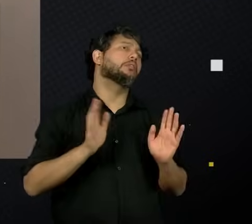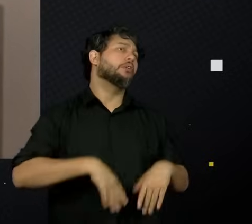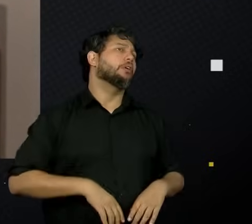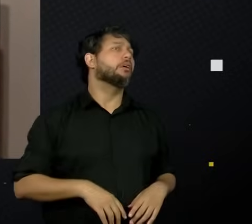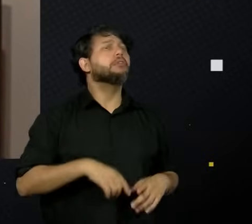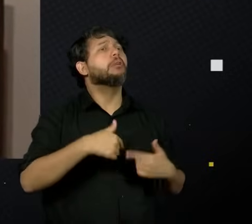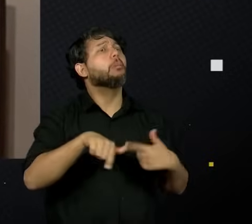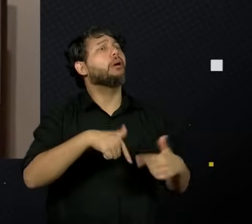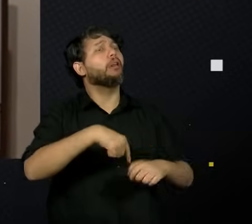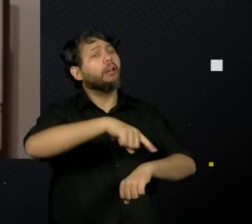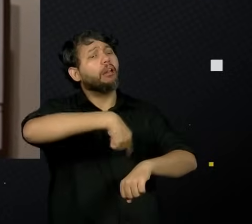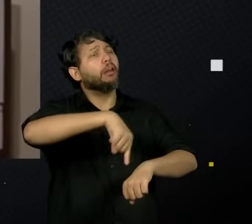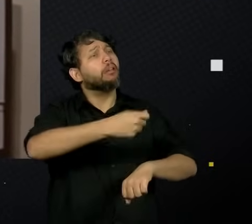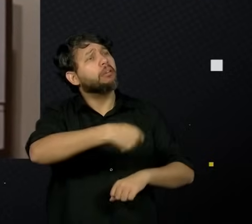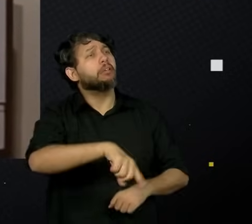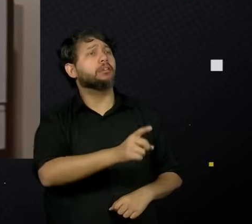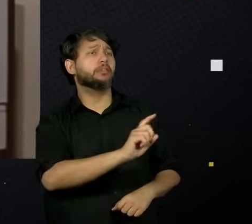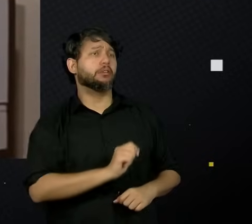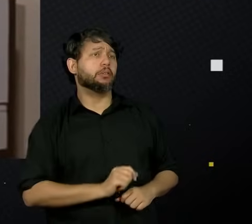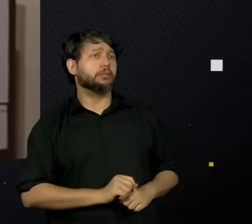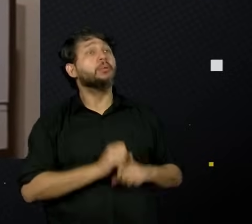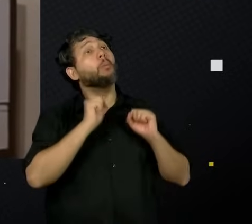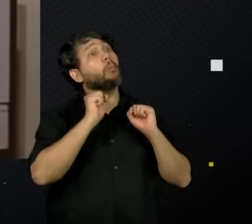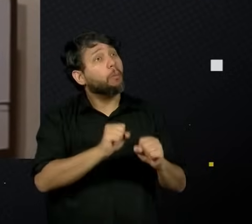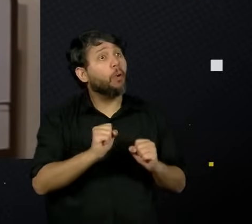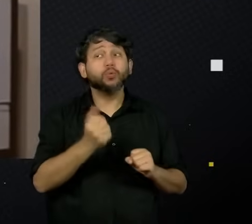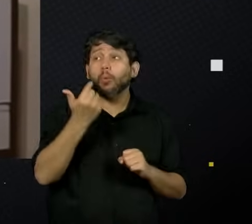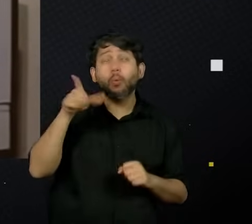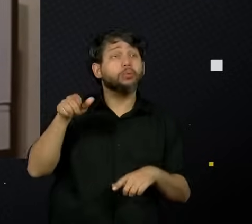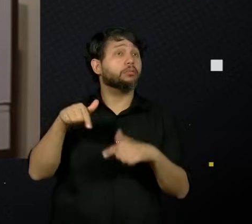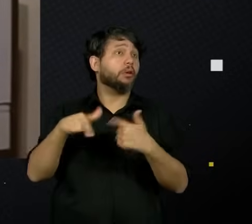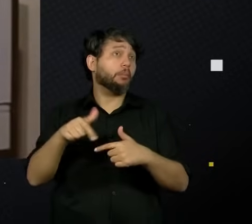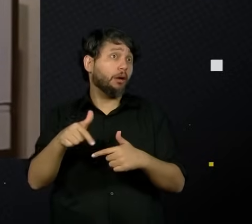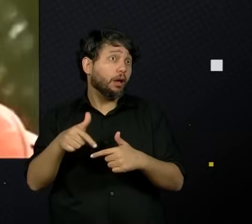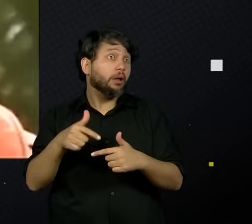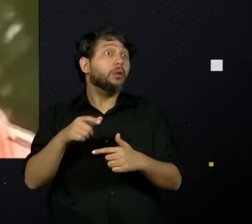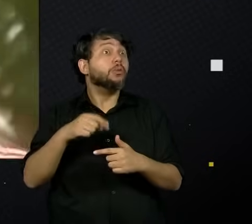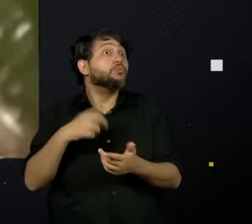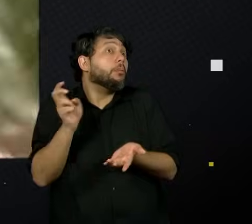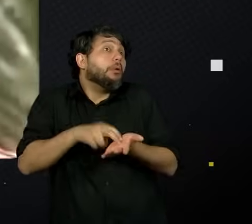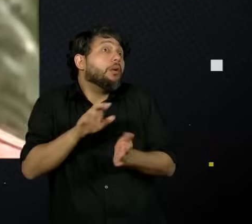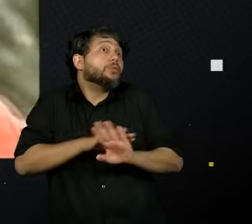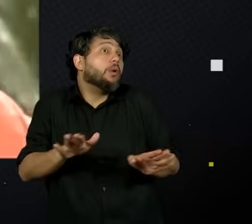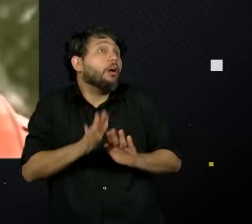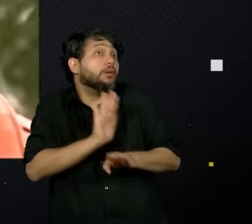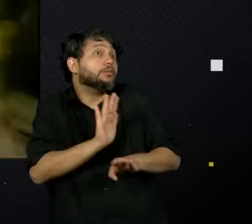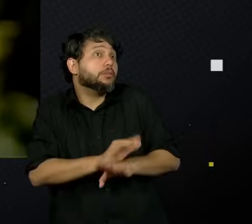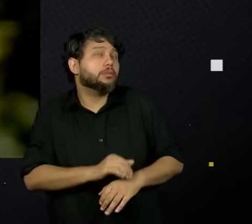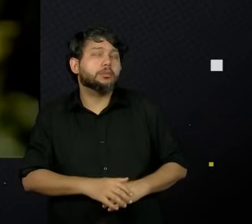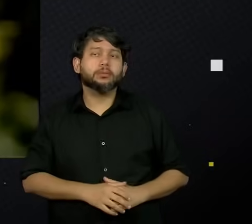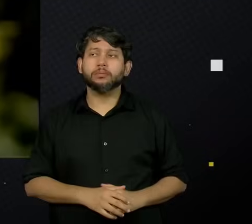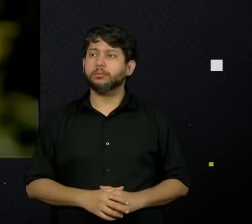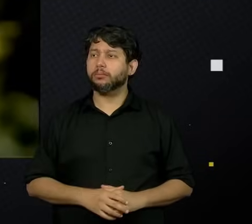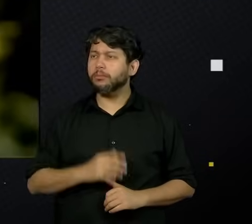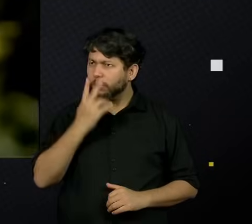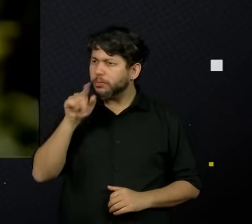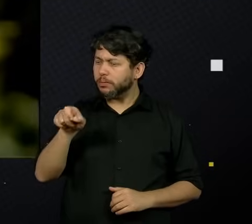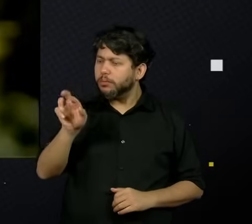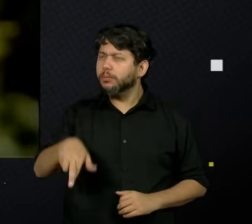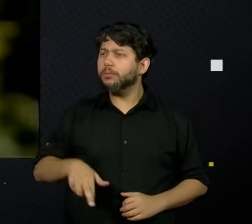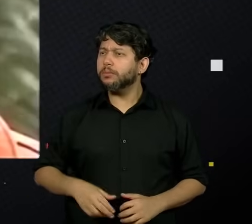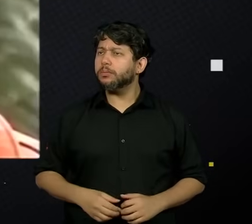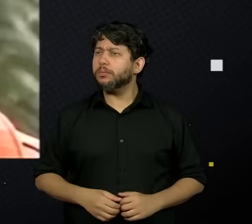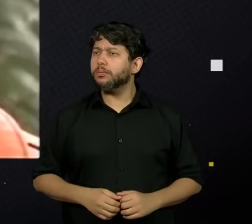trabalhar tanto assim. Olha, eu podia muito bem arranjar um emprego de meio período para poder ajudar. Mila, eu acho que você tem razão.